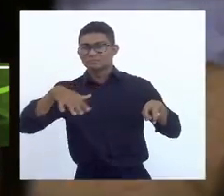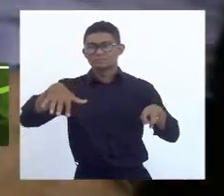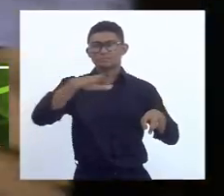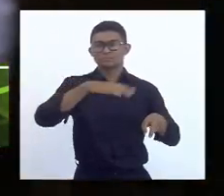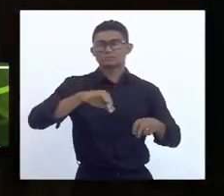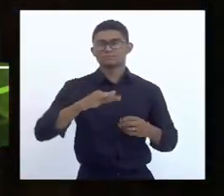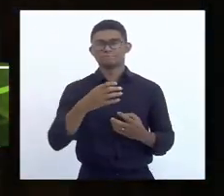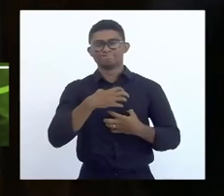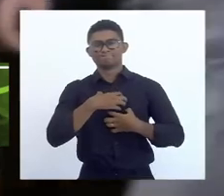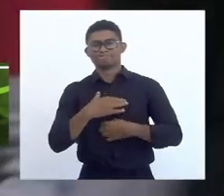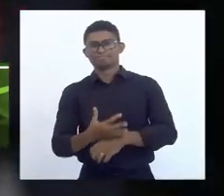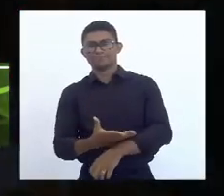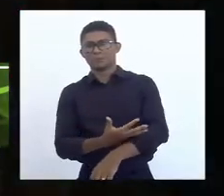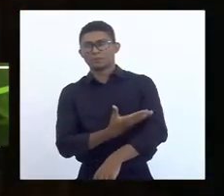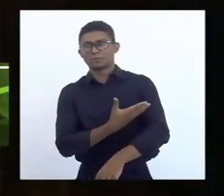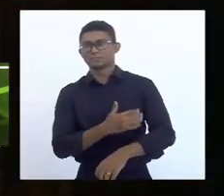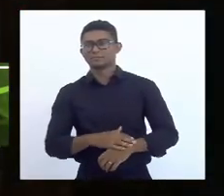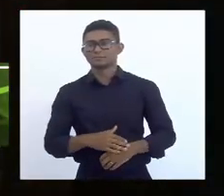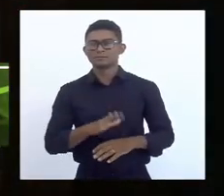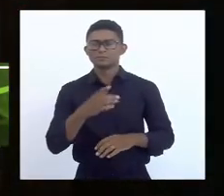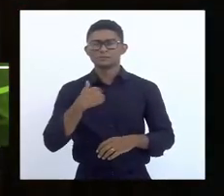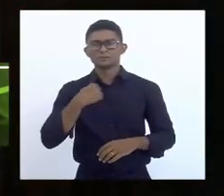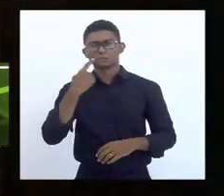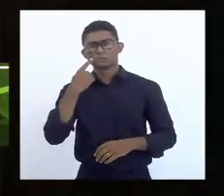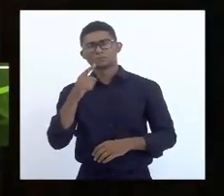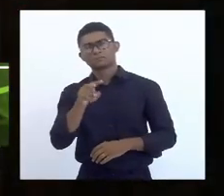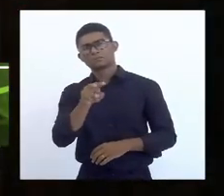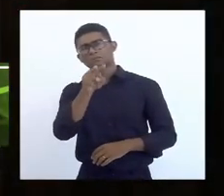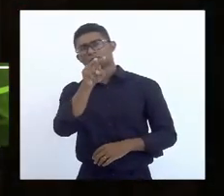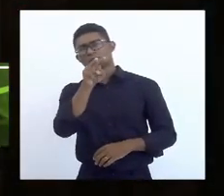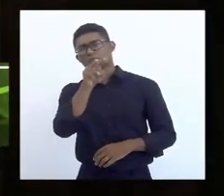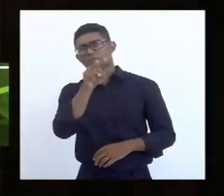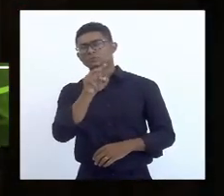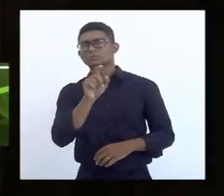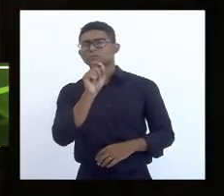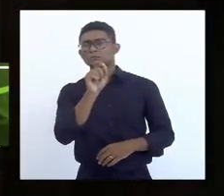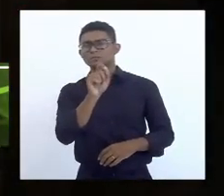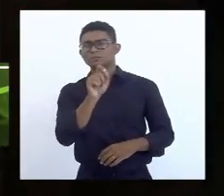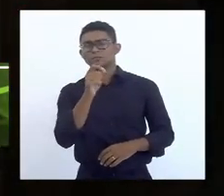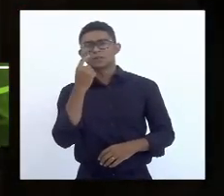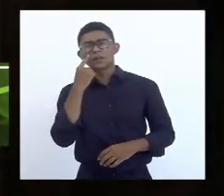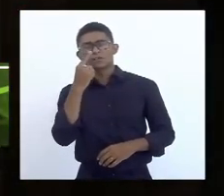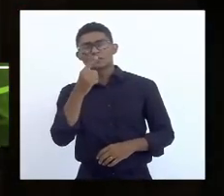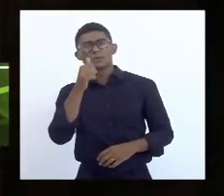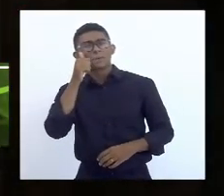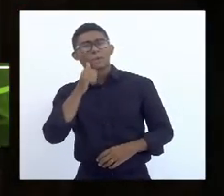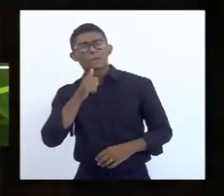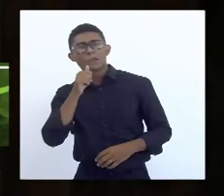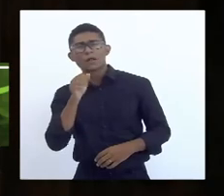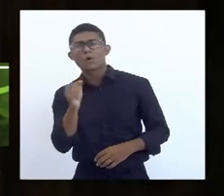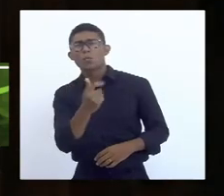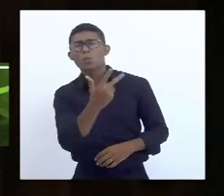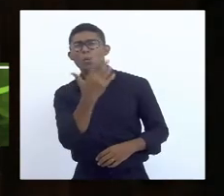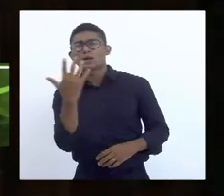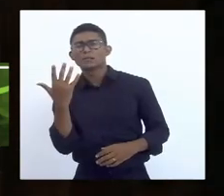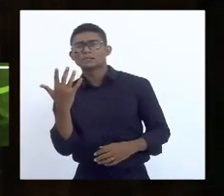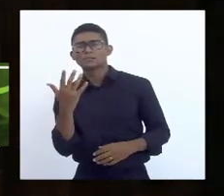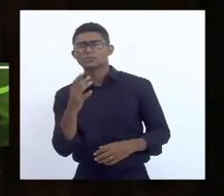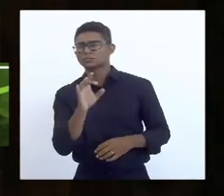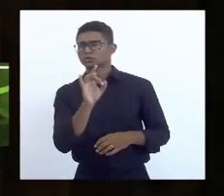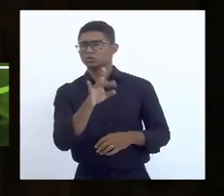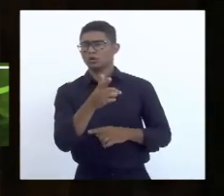muito me emociona, mas, ao observar aqui e ao contar o número de mulheres, eu só contei